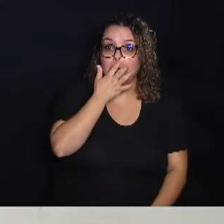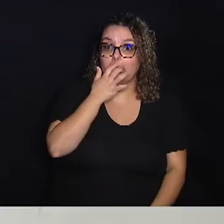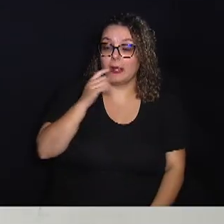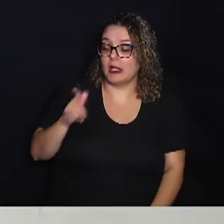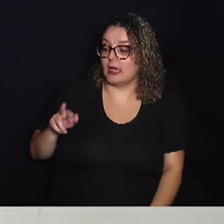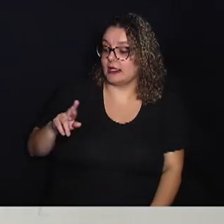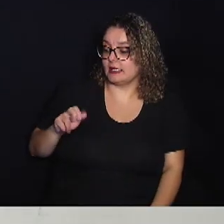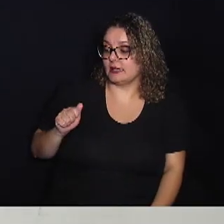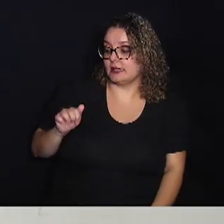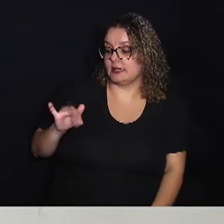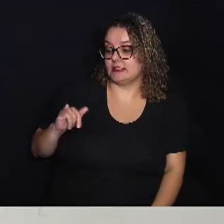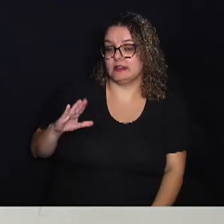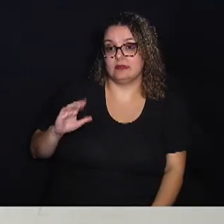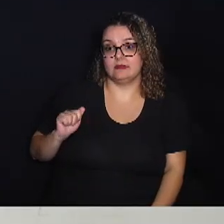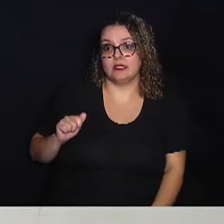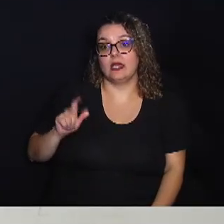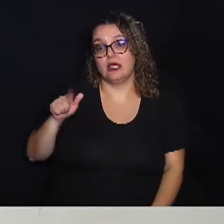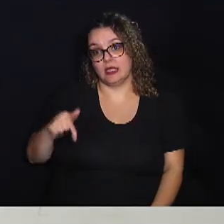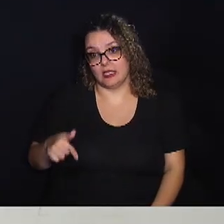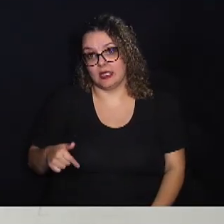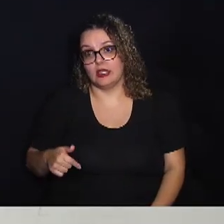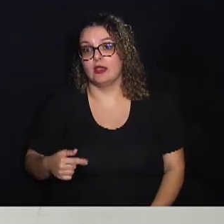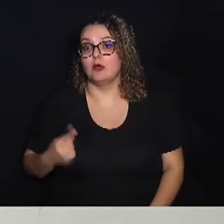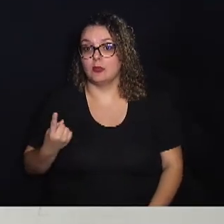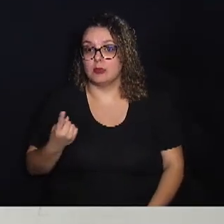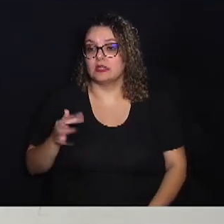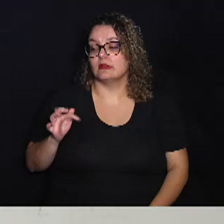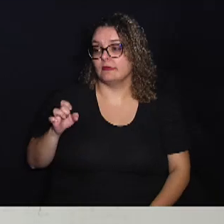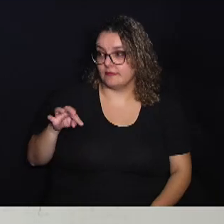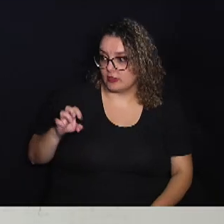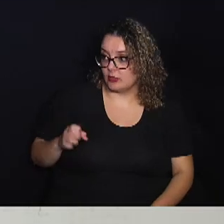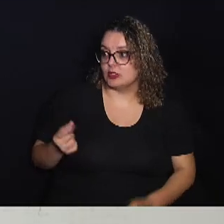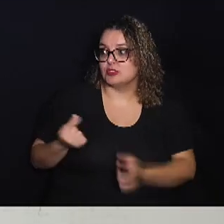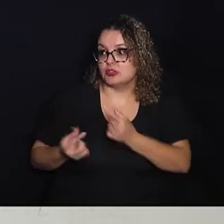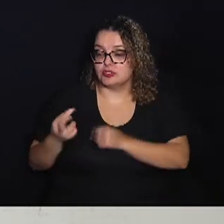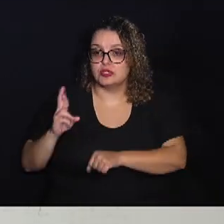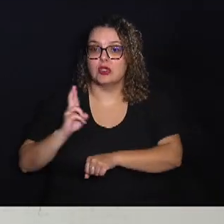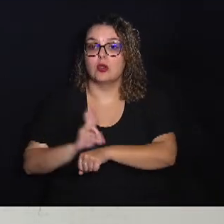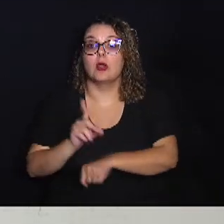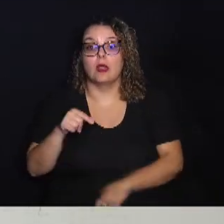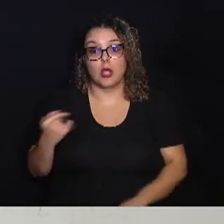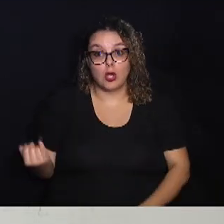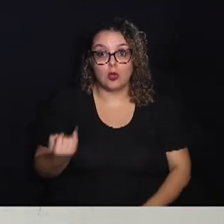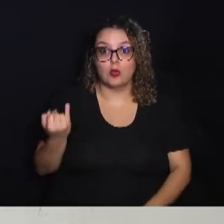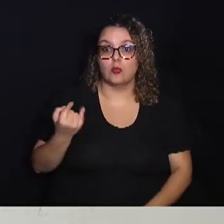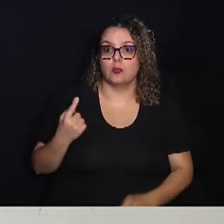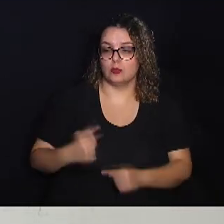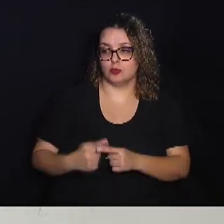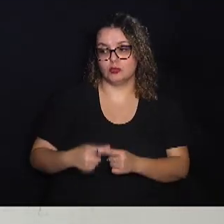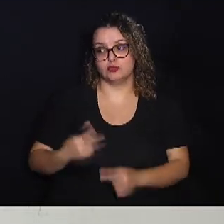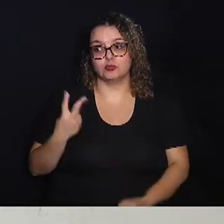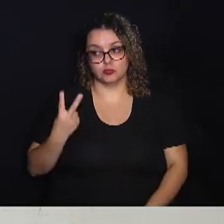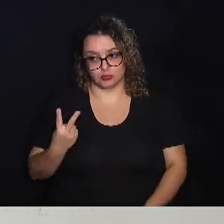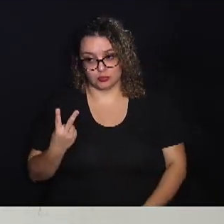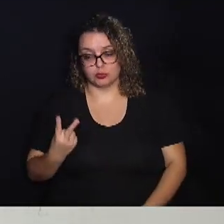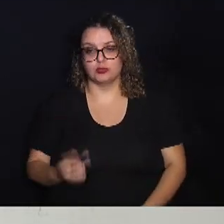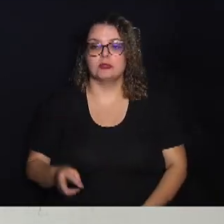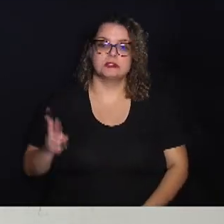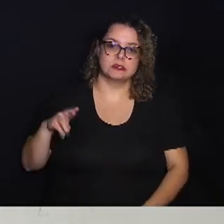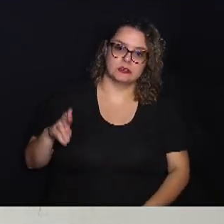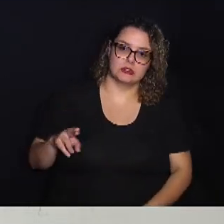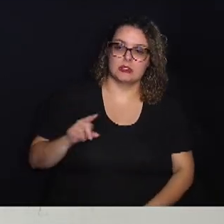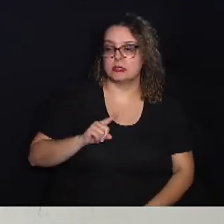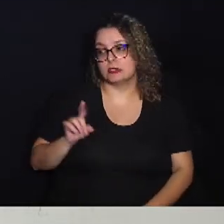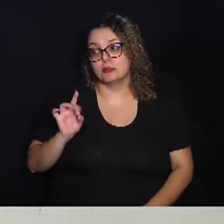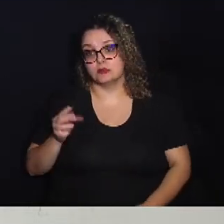gráfica é uma das nossas fontes de recurso, ela é muito importante, tá? Por dois motivos. Não só pela fonte